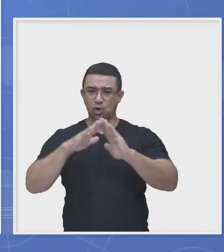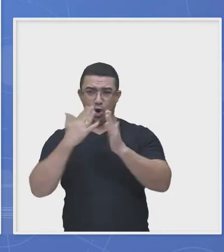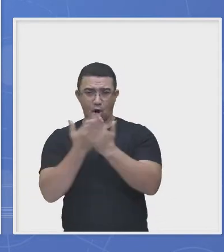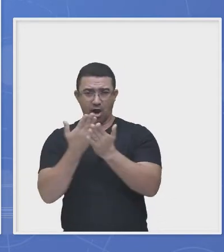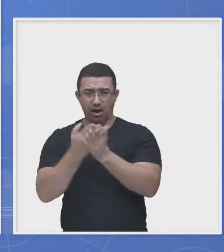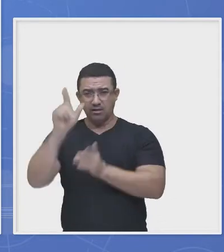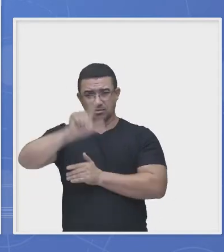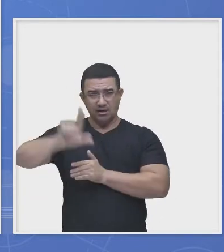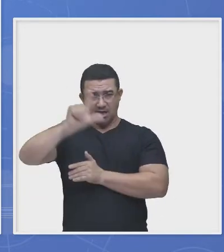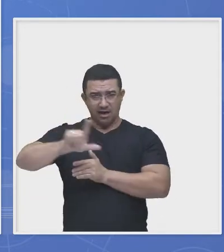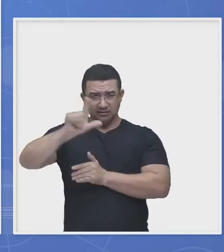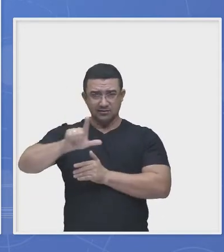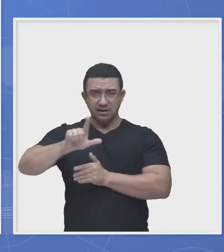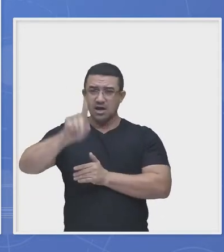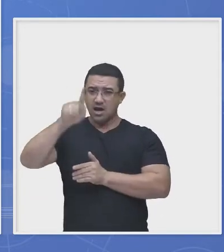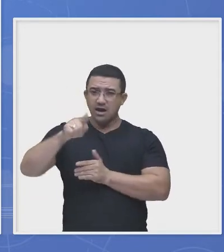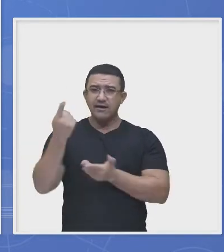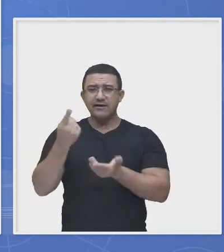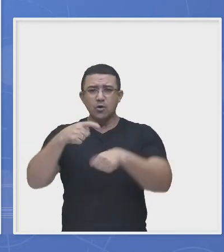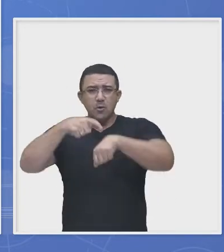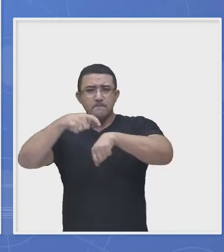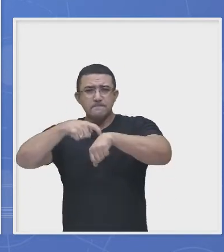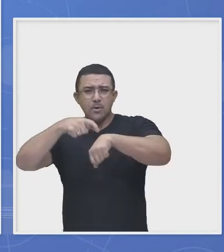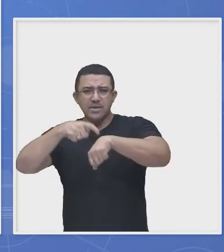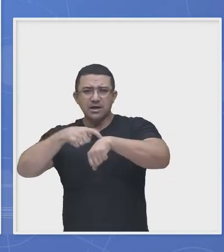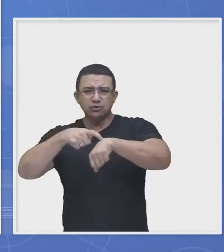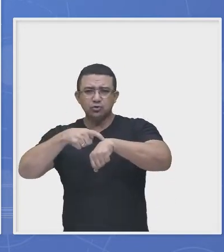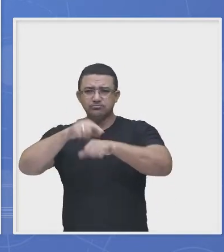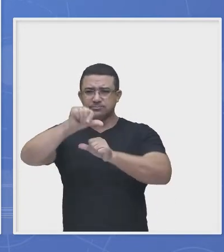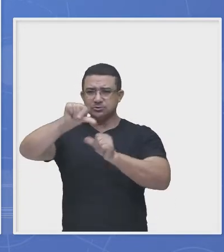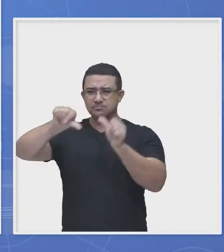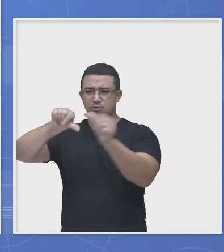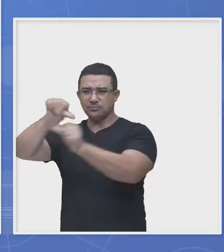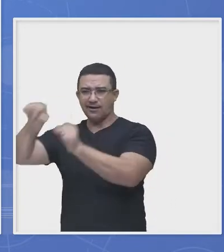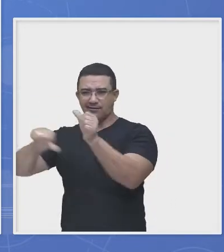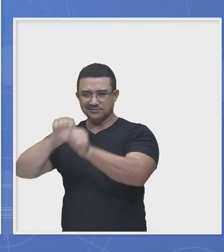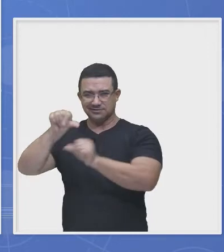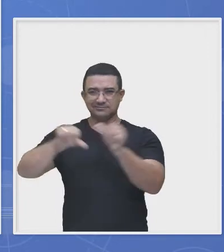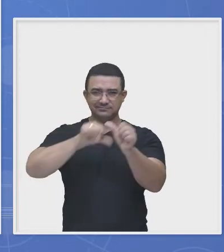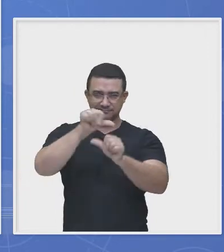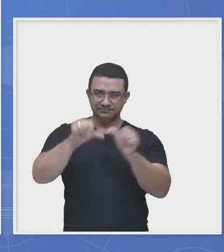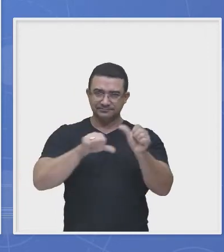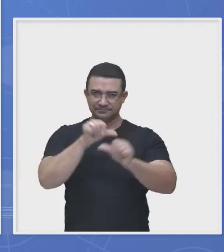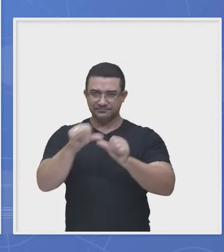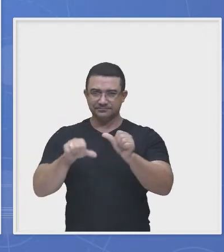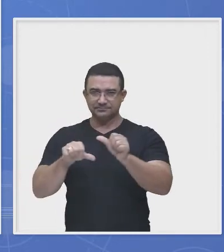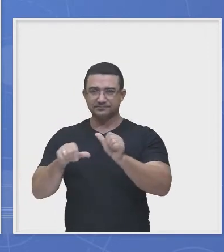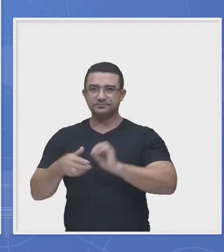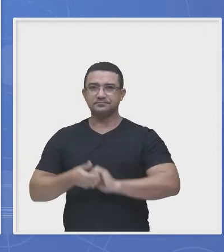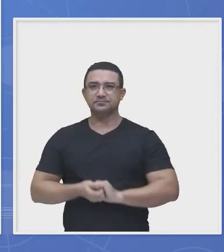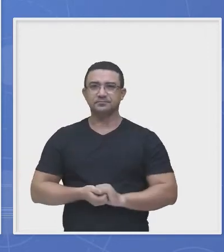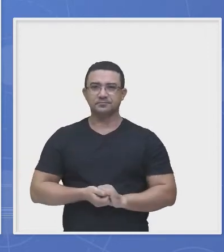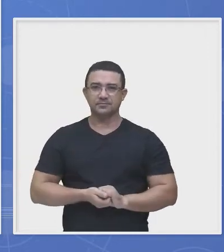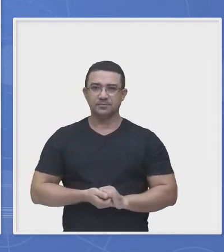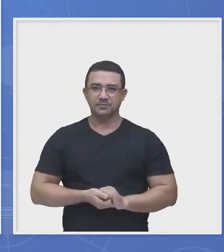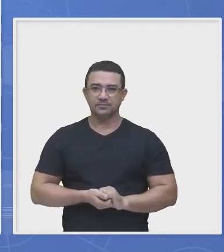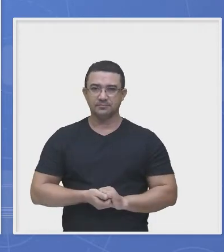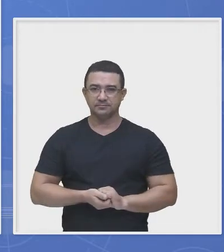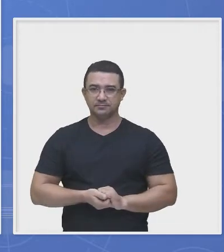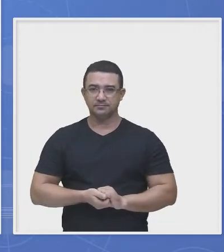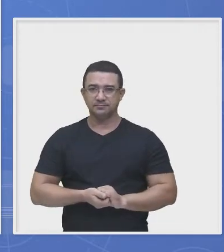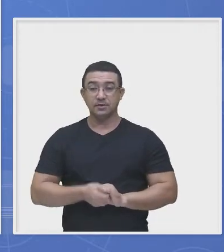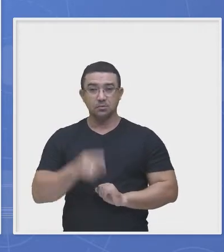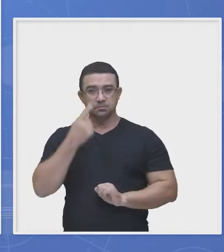em si. Ele é um momento de transição. Você tem que guardar essa informação, certo? Então, vamos confirmar isso no nosso